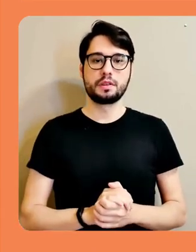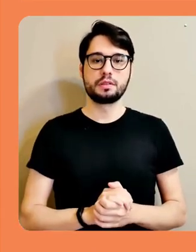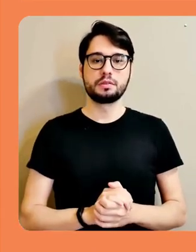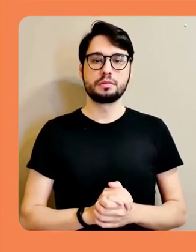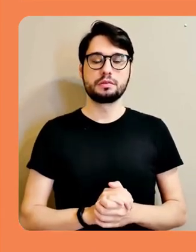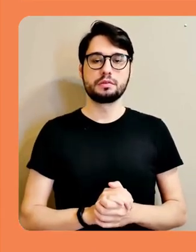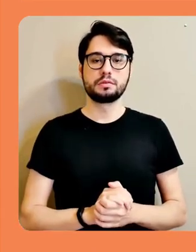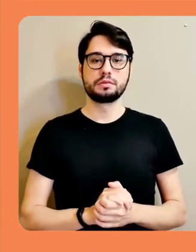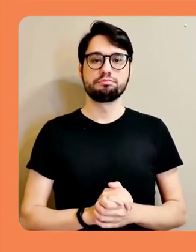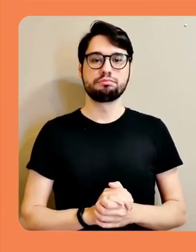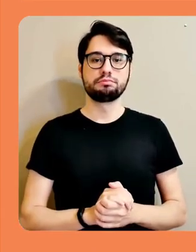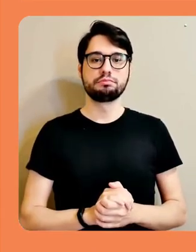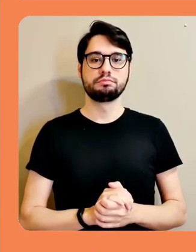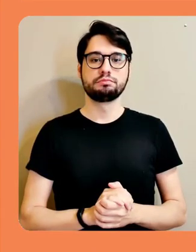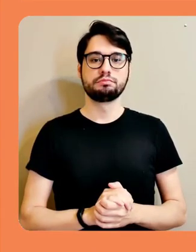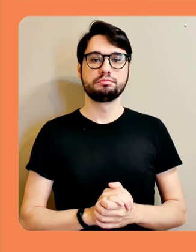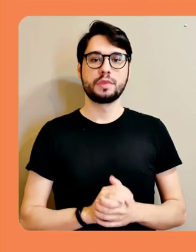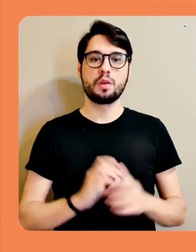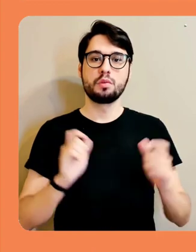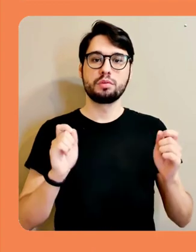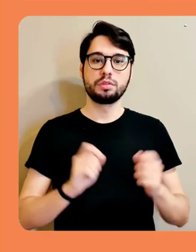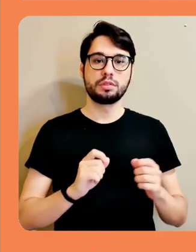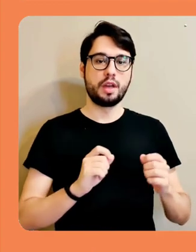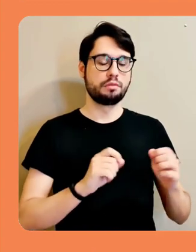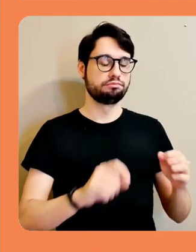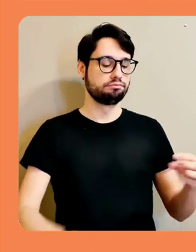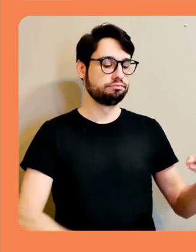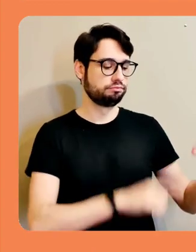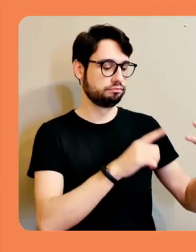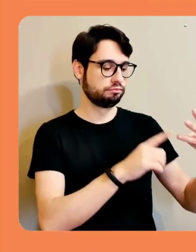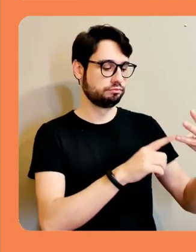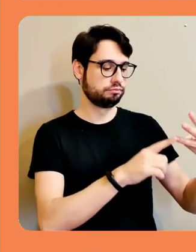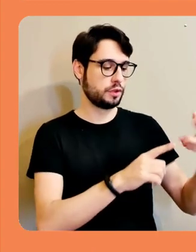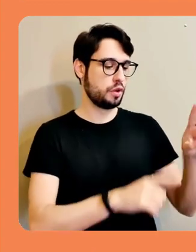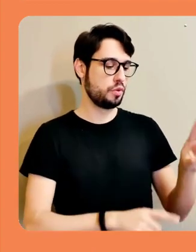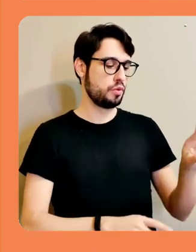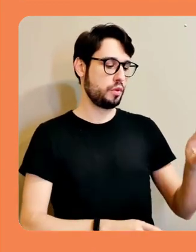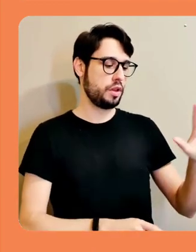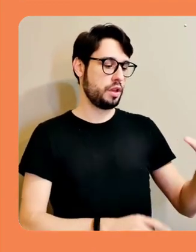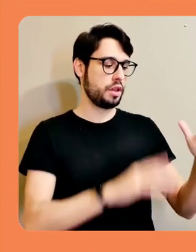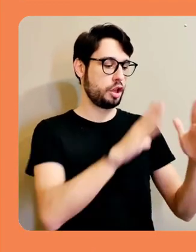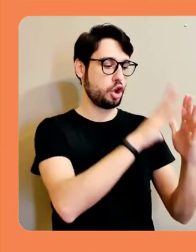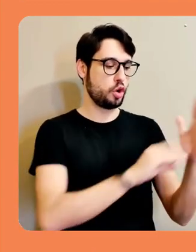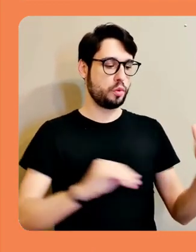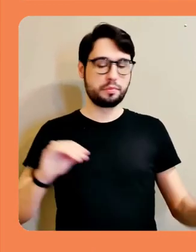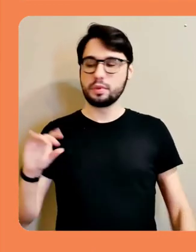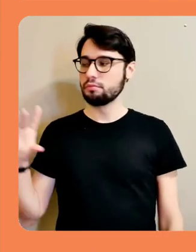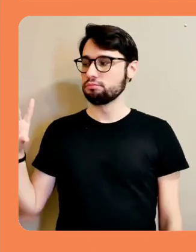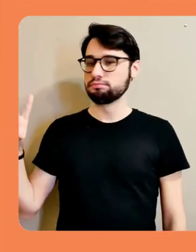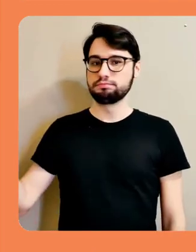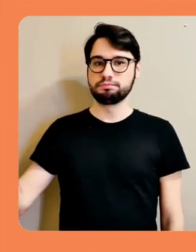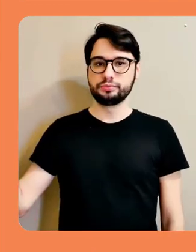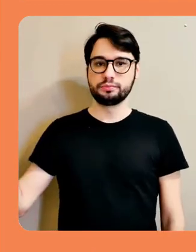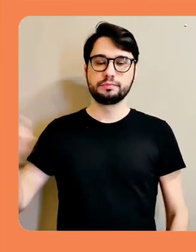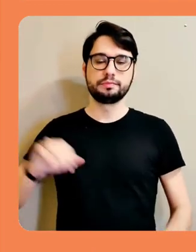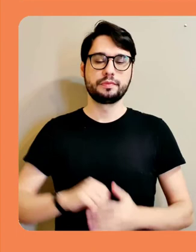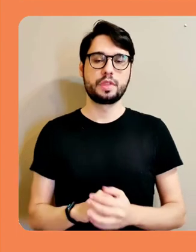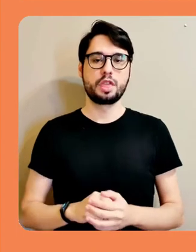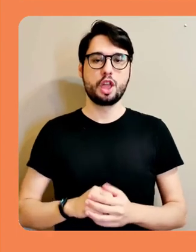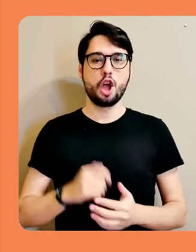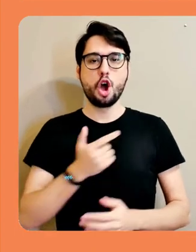é como um quebra-cabeça eu posso copiar Então vou pegar aqui ó copiar endereço da Imagem